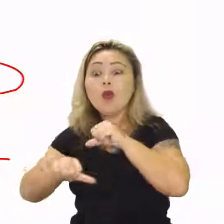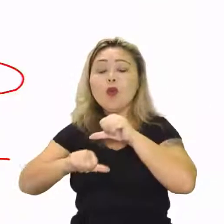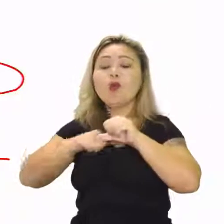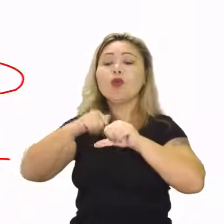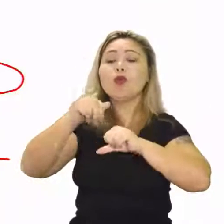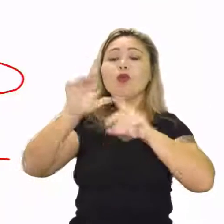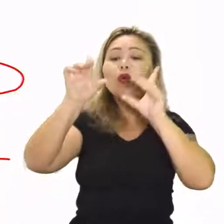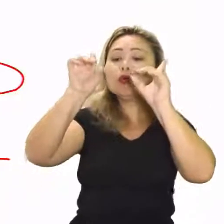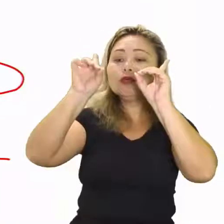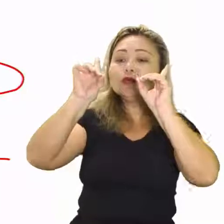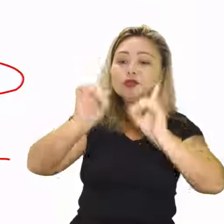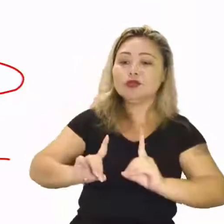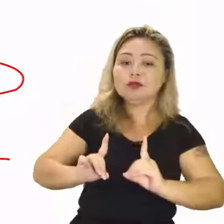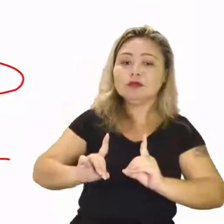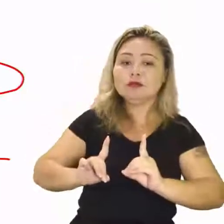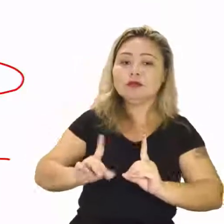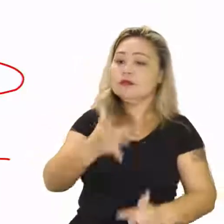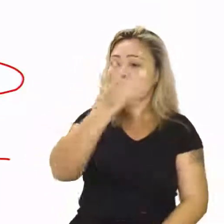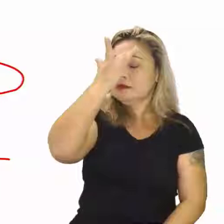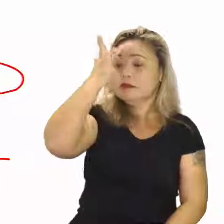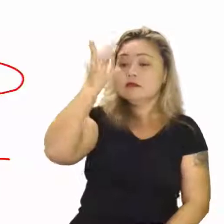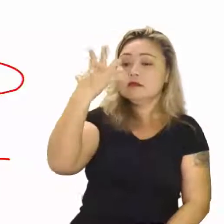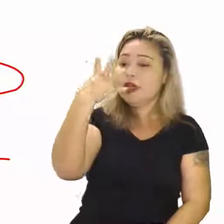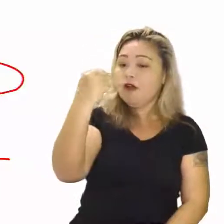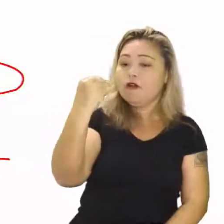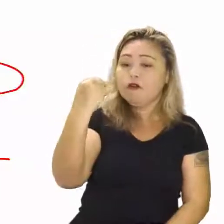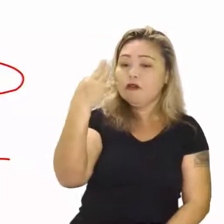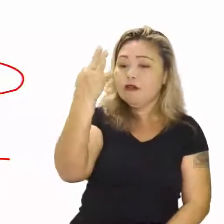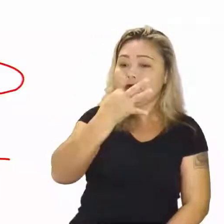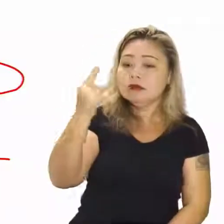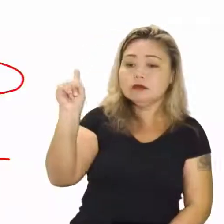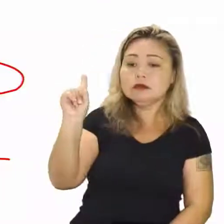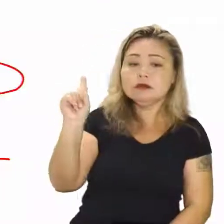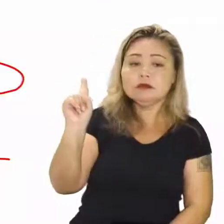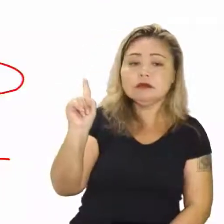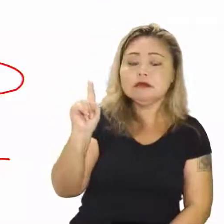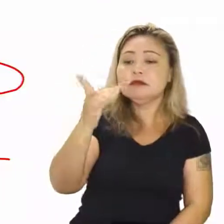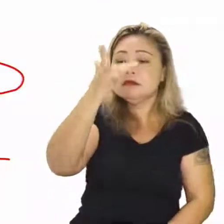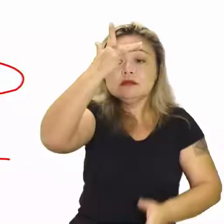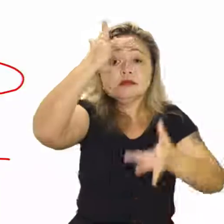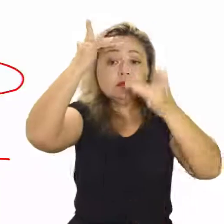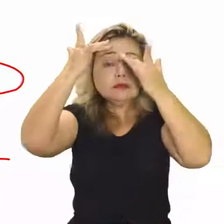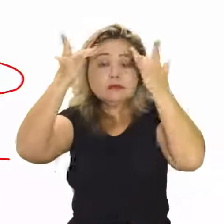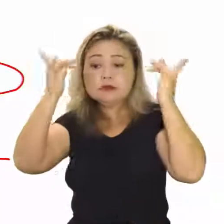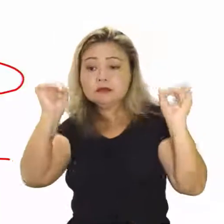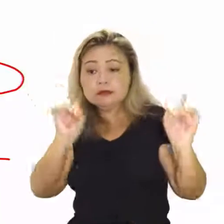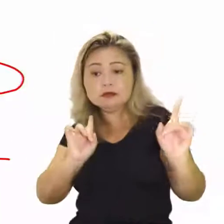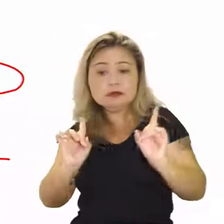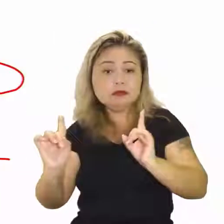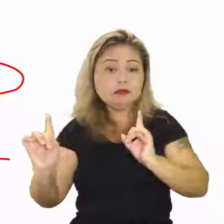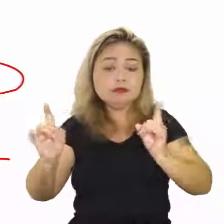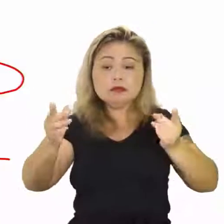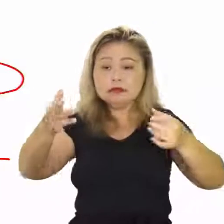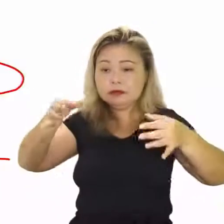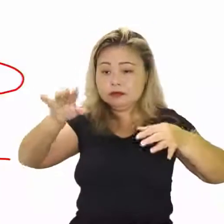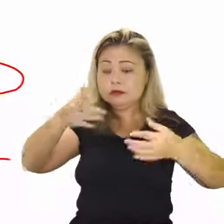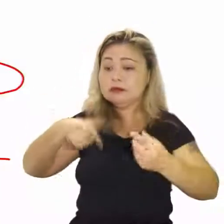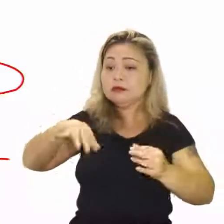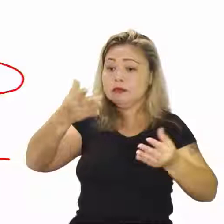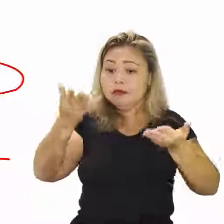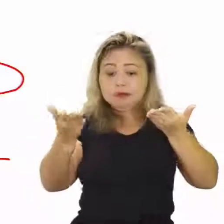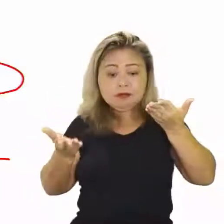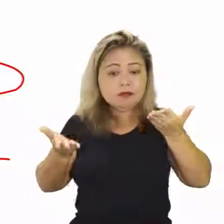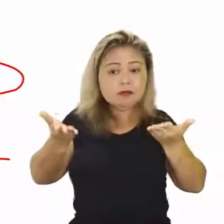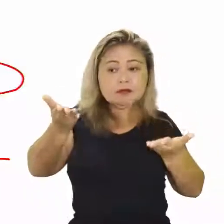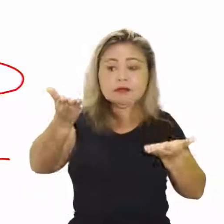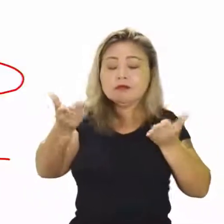linda essa foto aqui, pessoas representando a balança da justiça, essa balança que